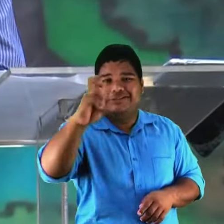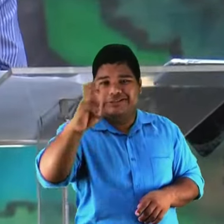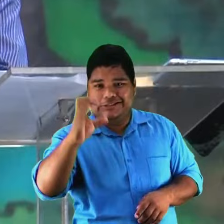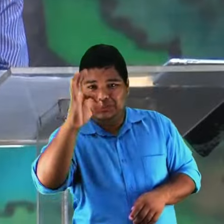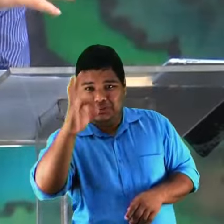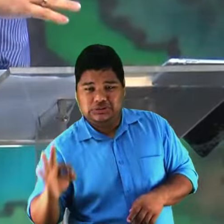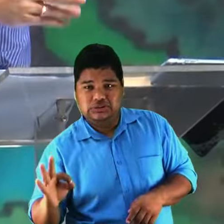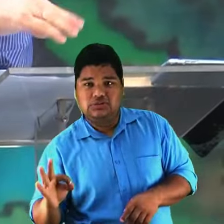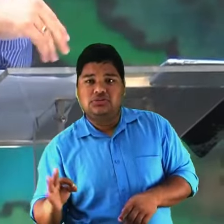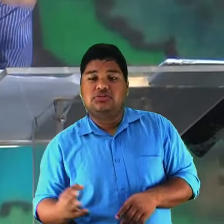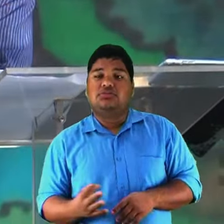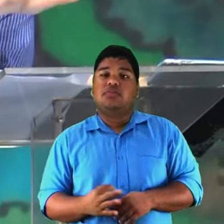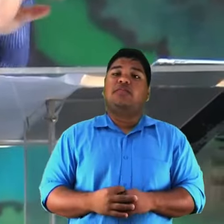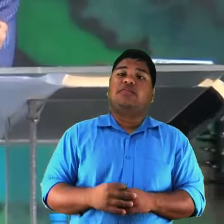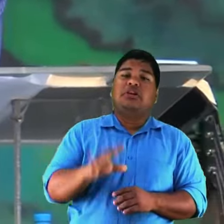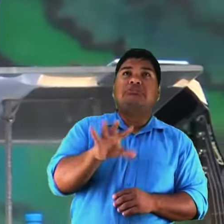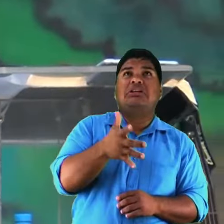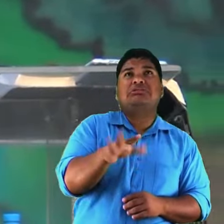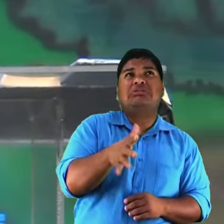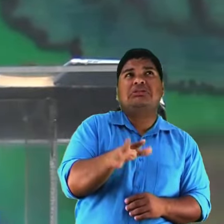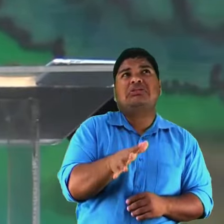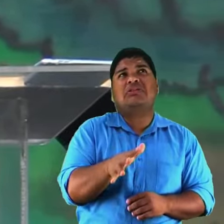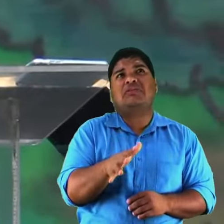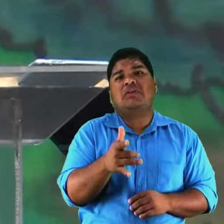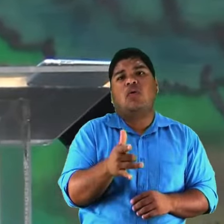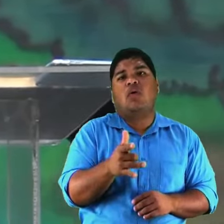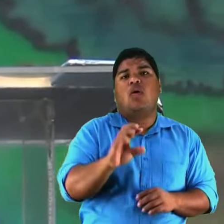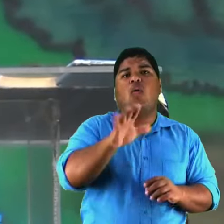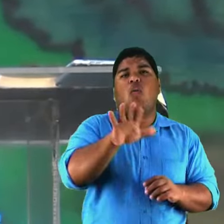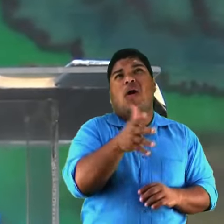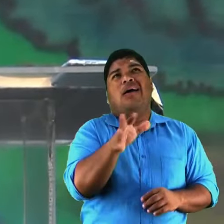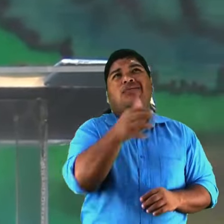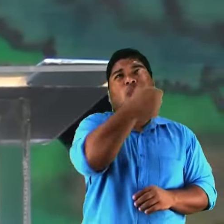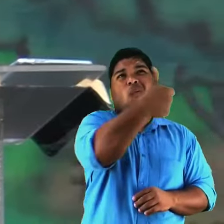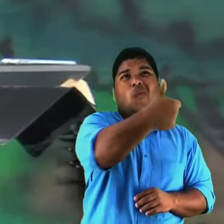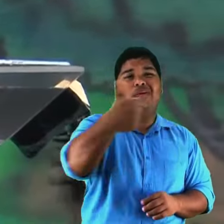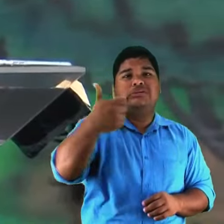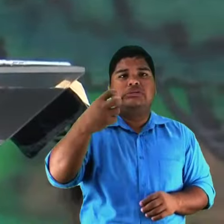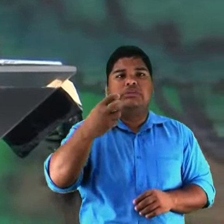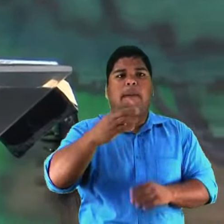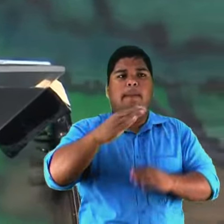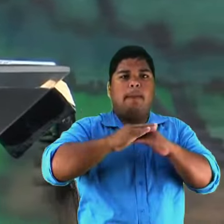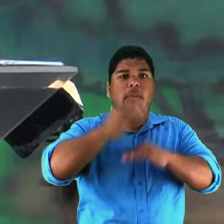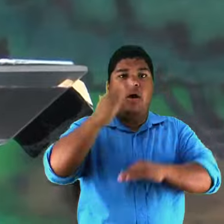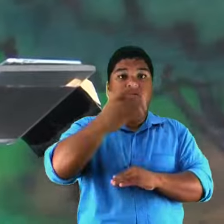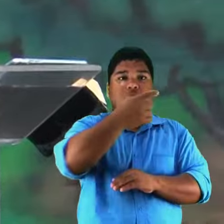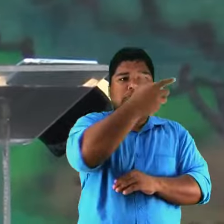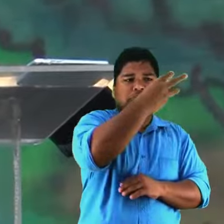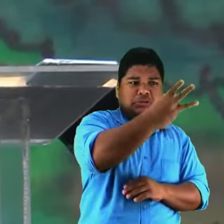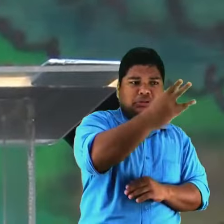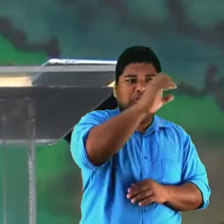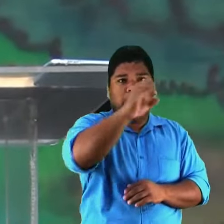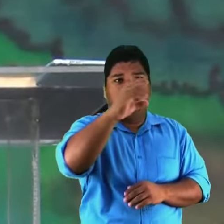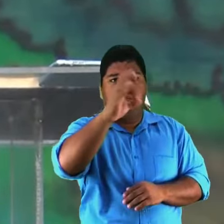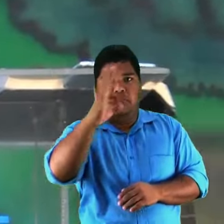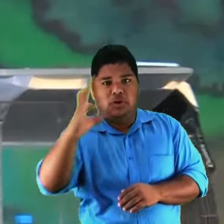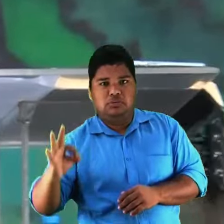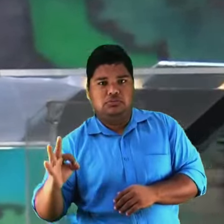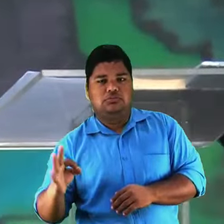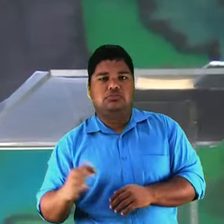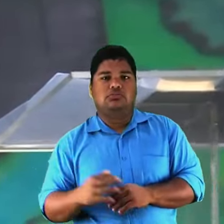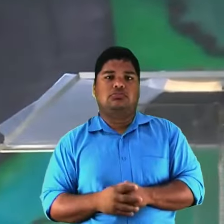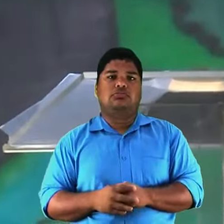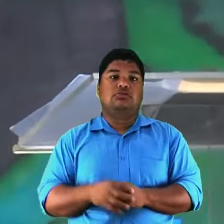250%. Então vai estar aí mais ou menos, em vez de ter 10 mil, quase 11, ia ter mais de 30 mil. Se fosse a mulher, tinha feito isso. Não tinha,